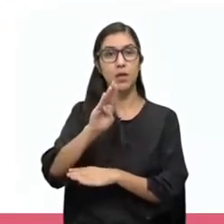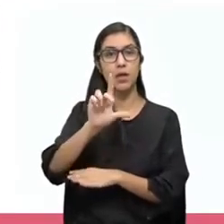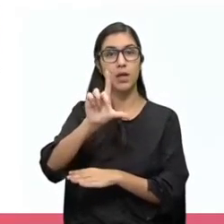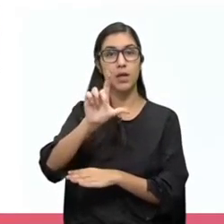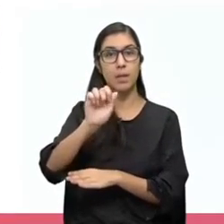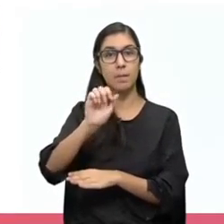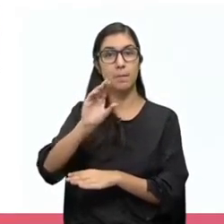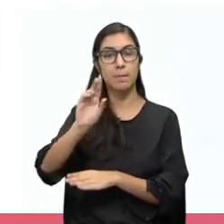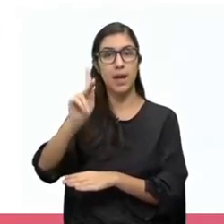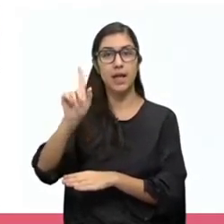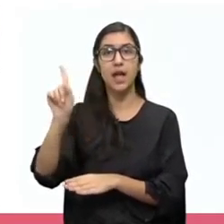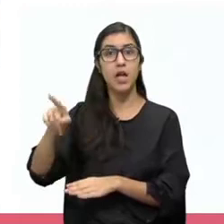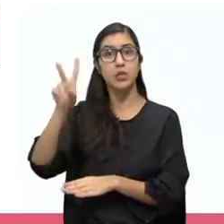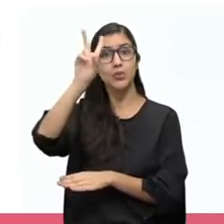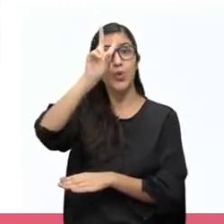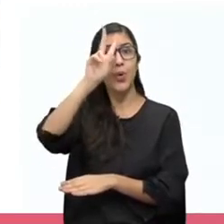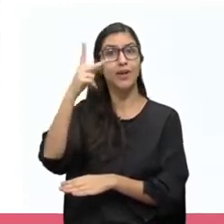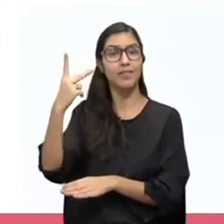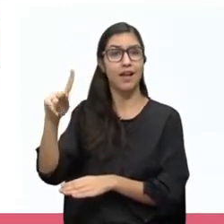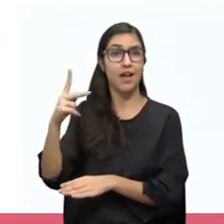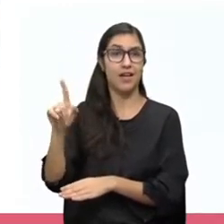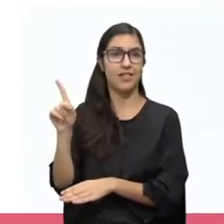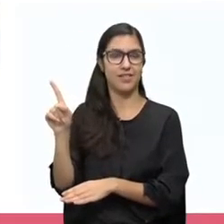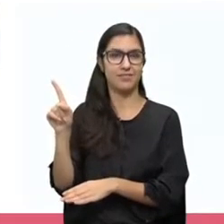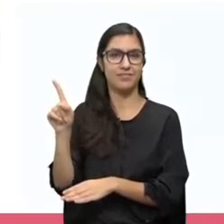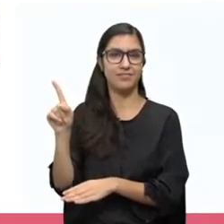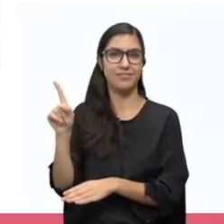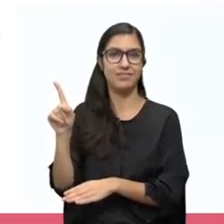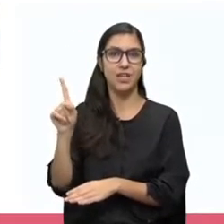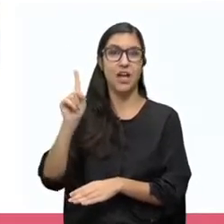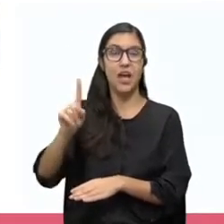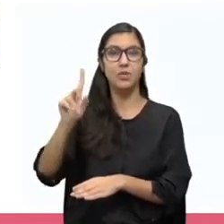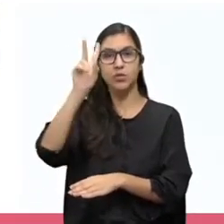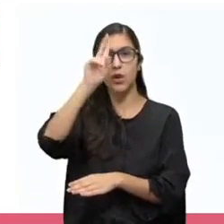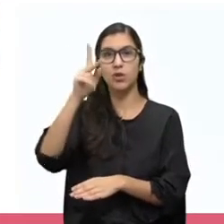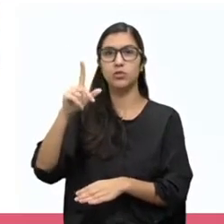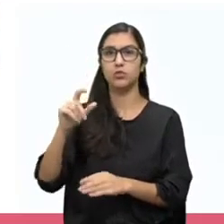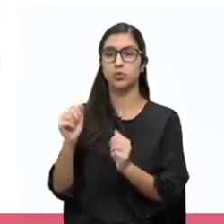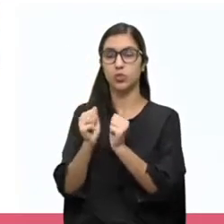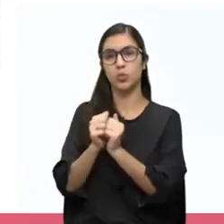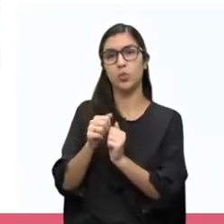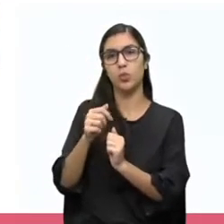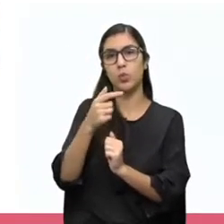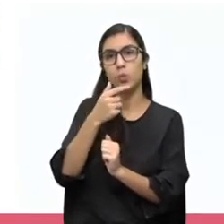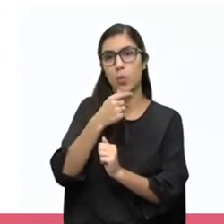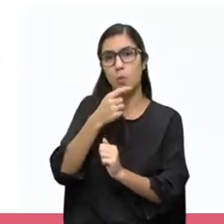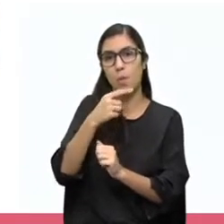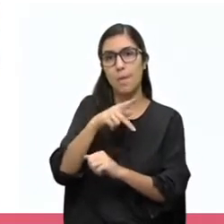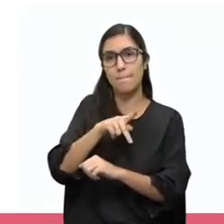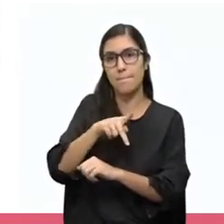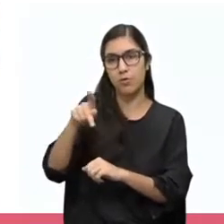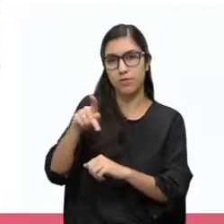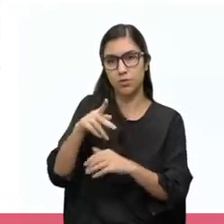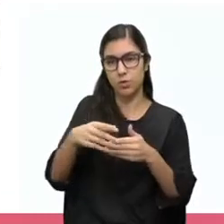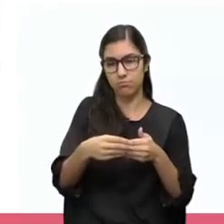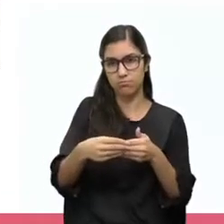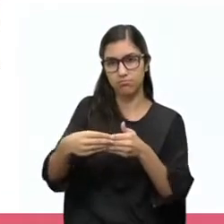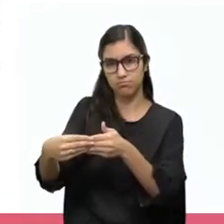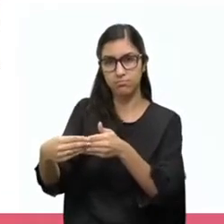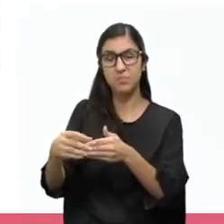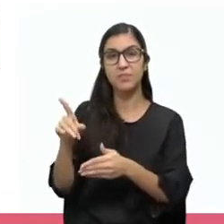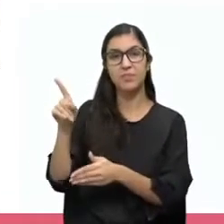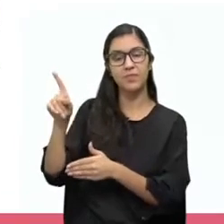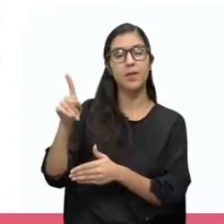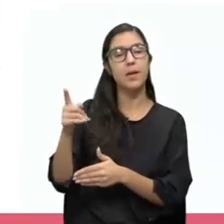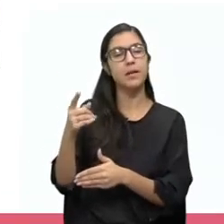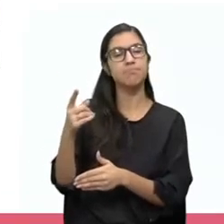é a história dela, é mais feita com um professor, tanto que é uma releitura, mas vale a pena muito